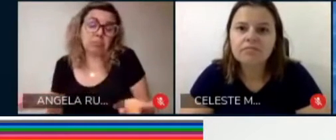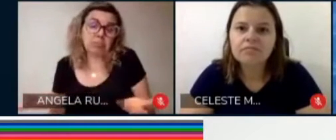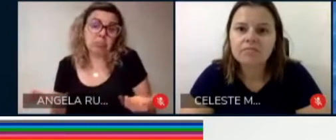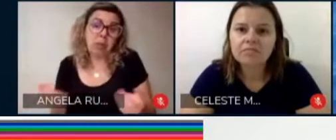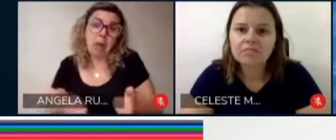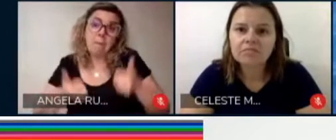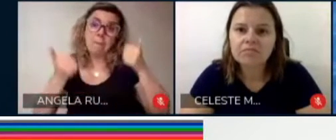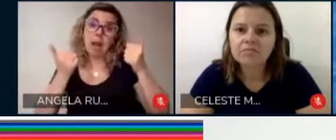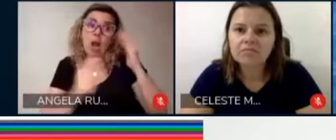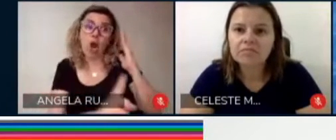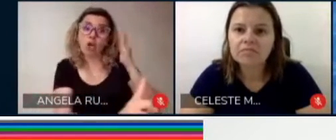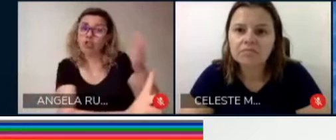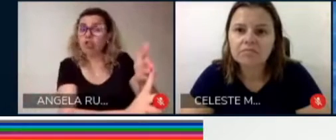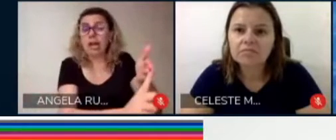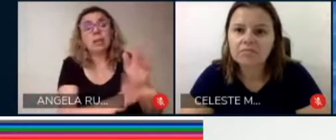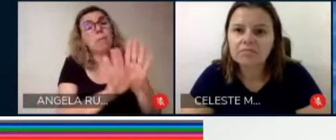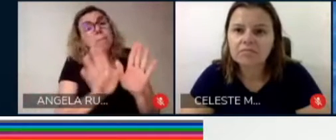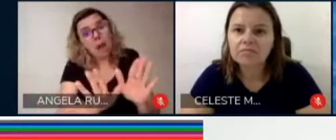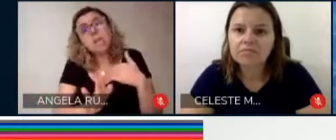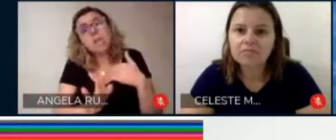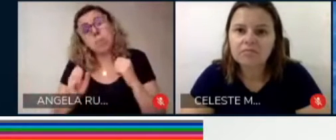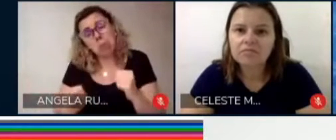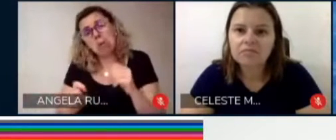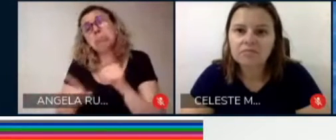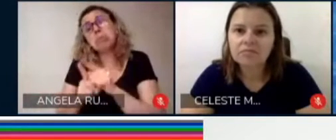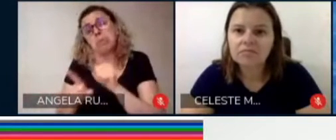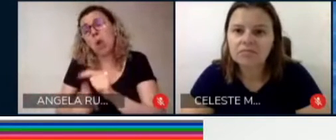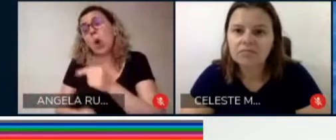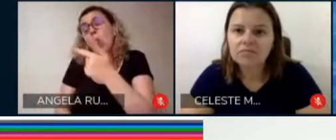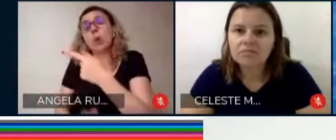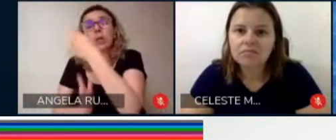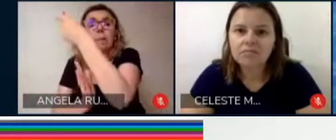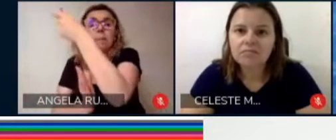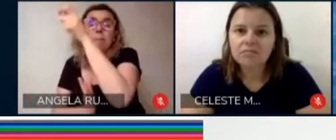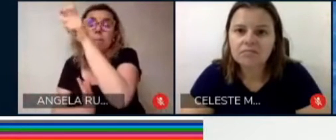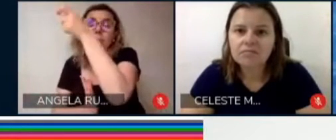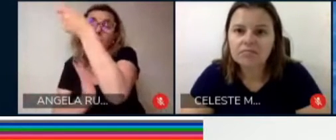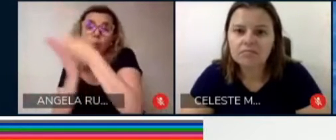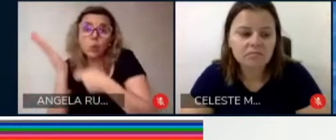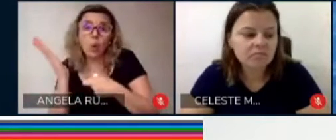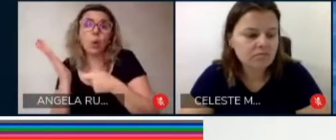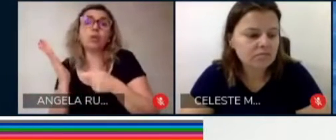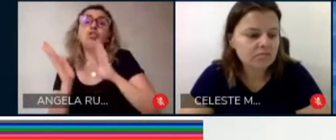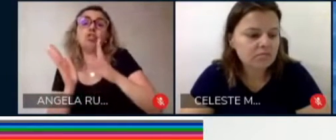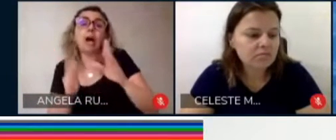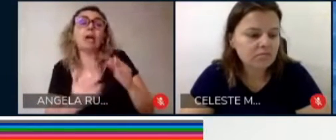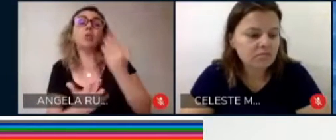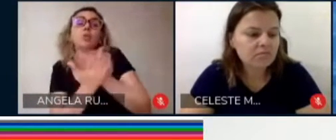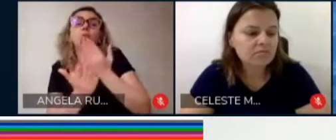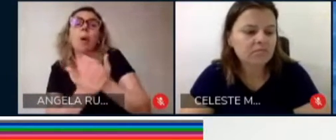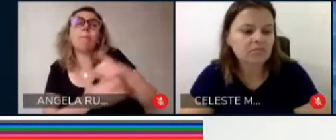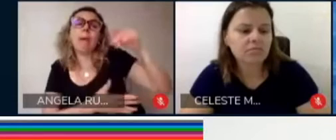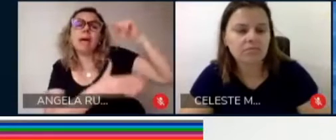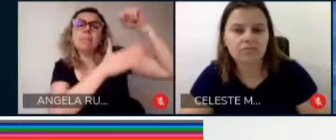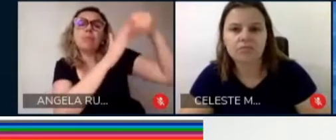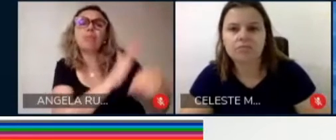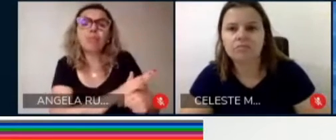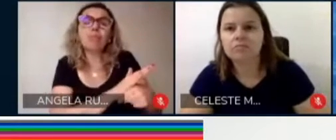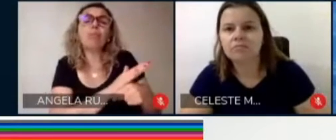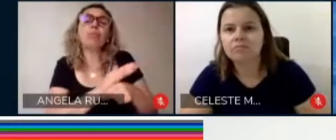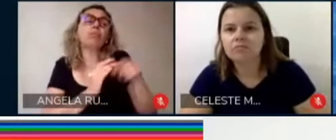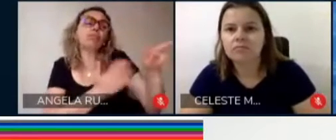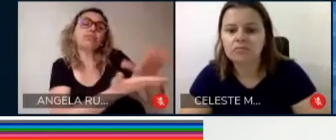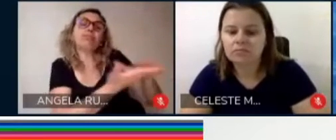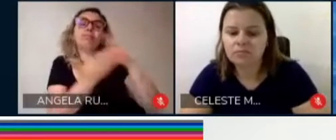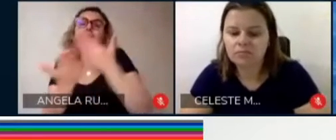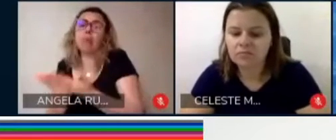ir para a fonte mesmo, mas eu posso fazer uso de pessoas que me ajudem a compreender aquilo. A interpretação